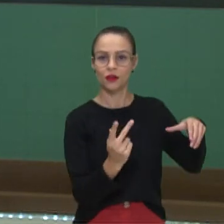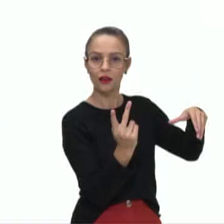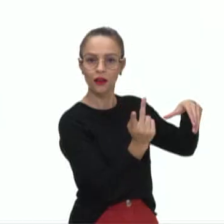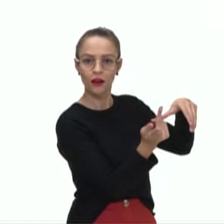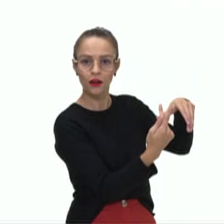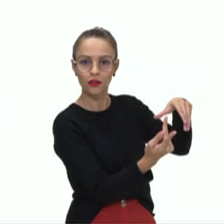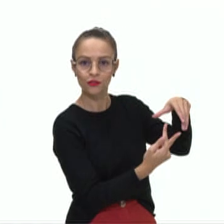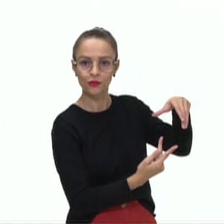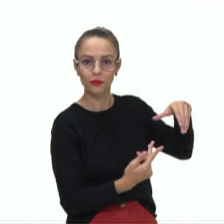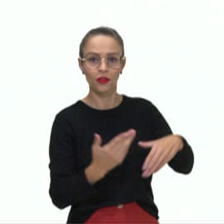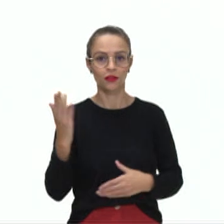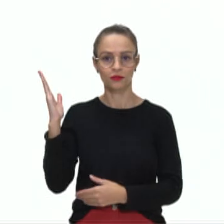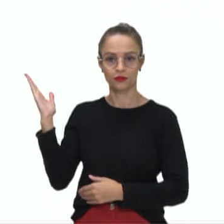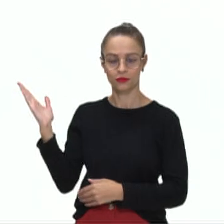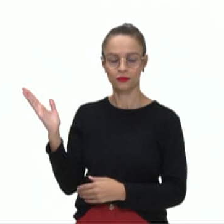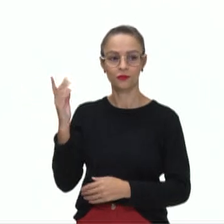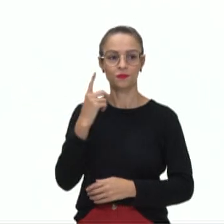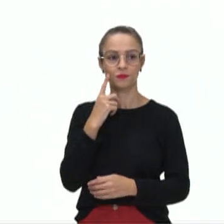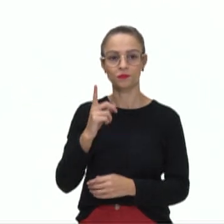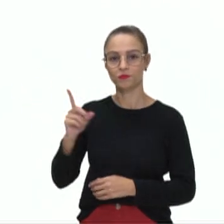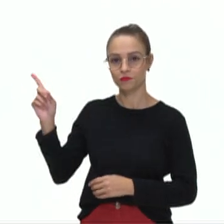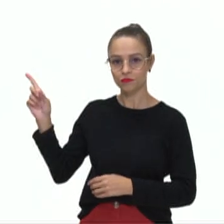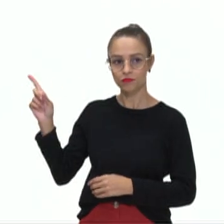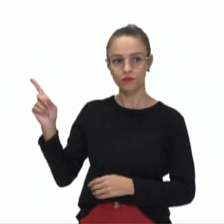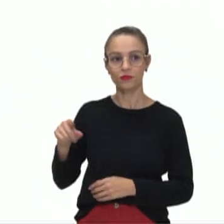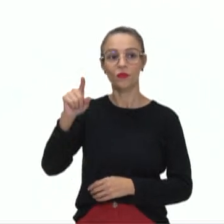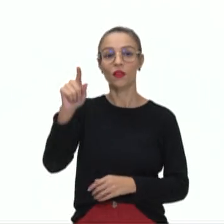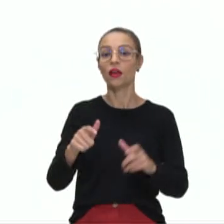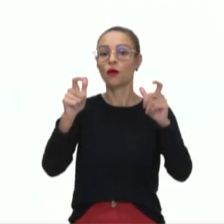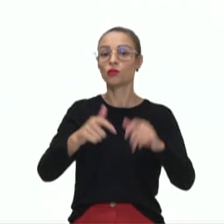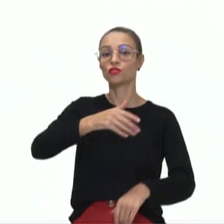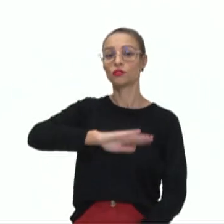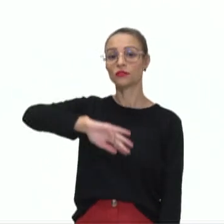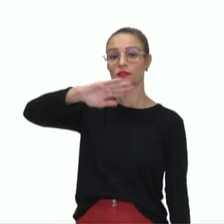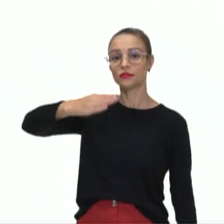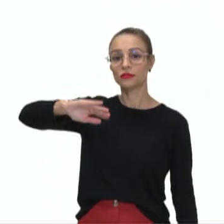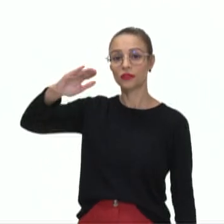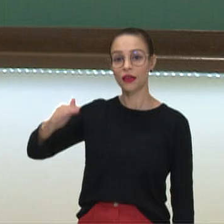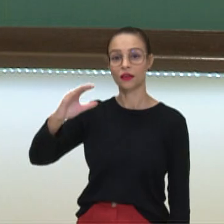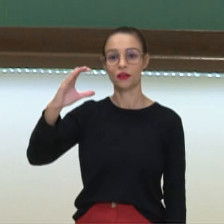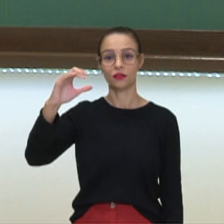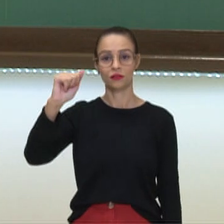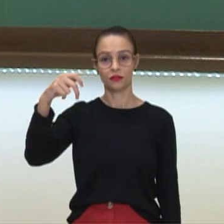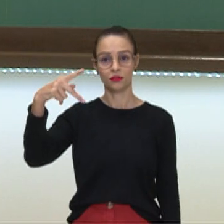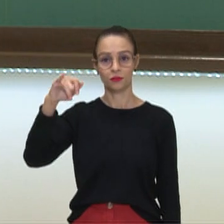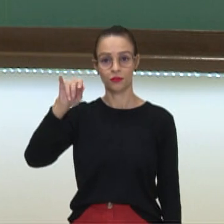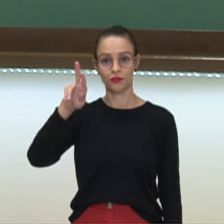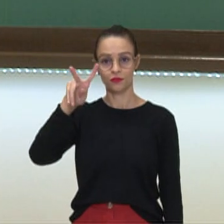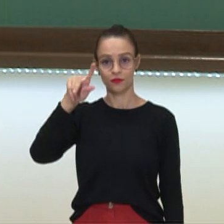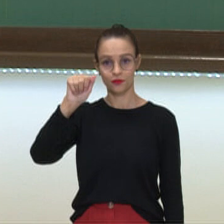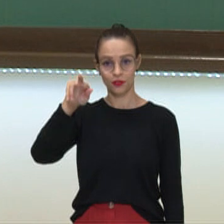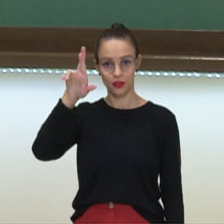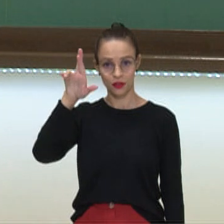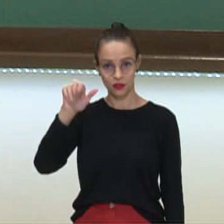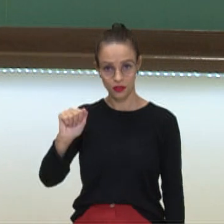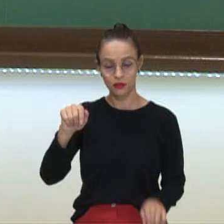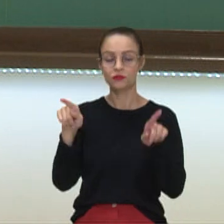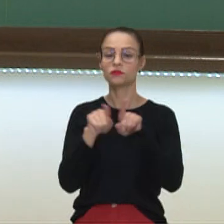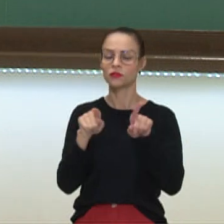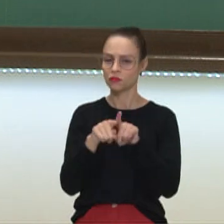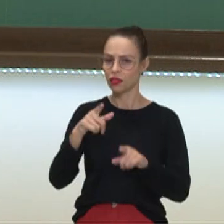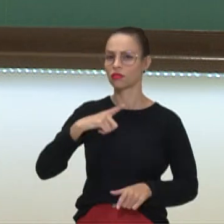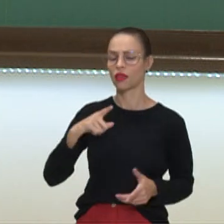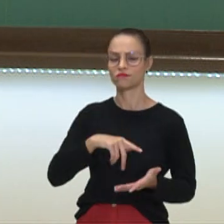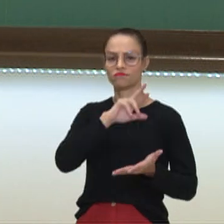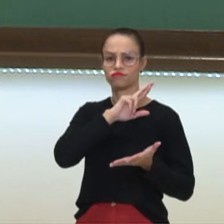rupestre. Então aqui é da Serra da Capivara, né? Então vocês vão reparar que tem bastante também a questão de forma